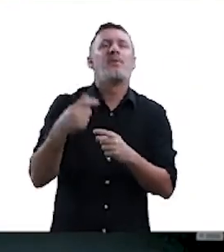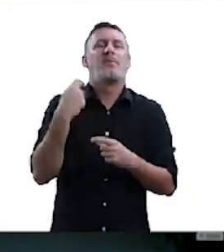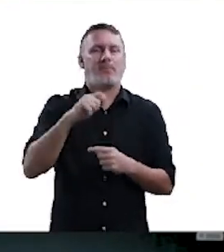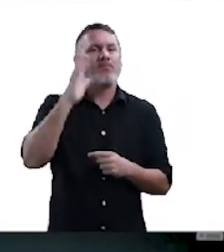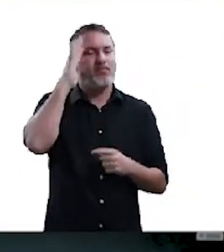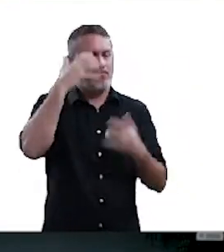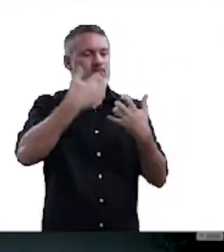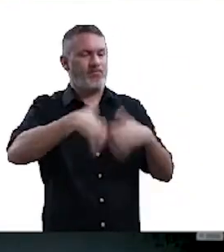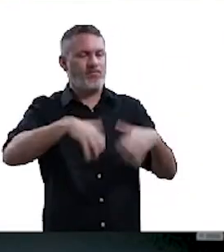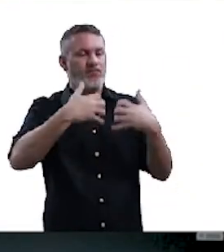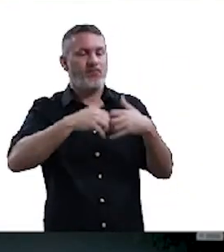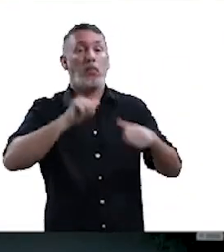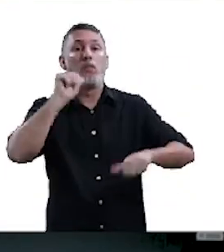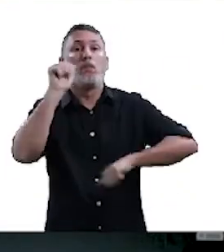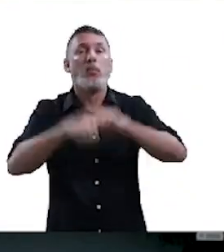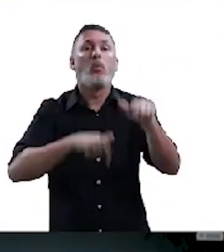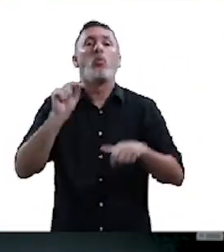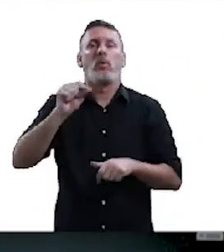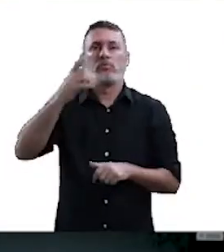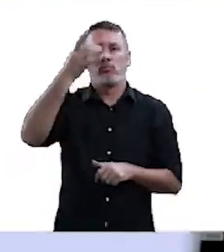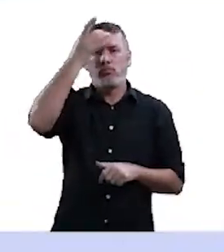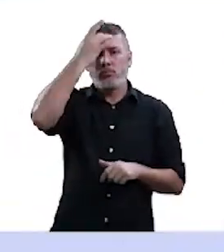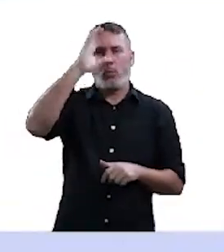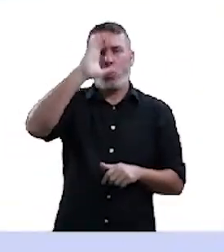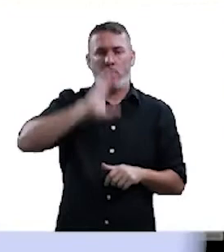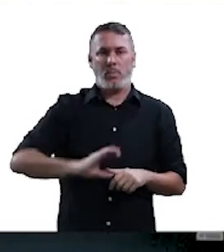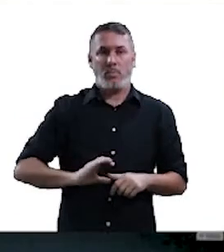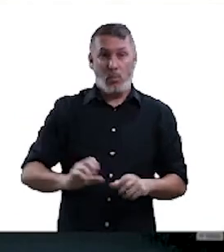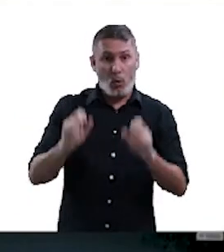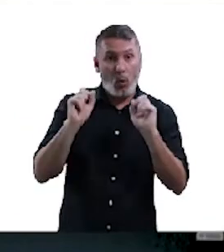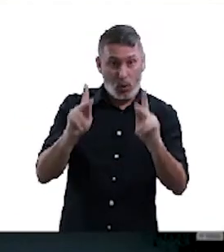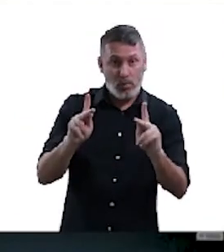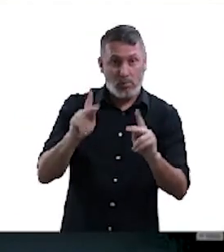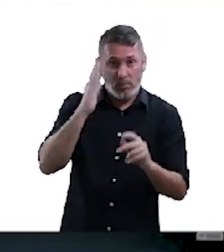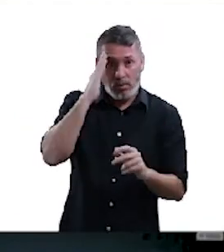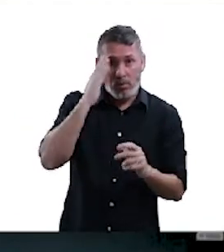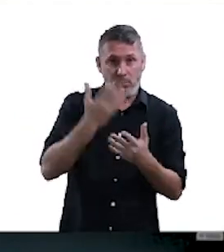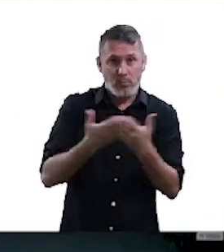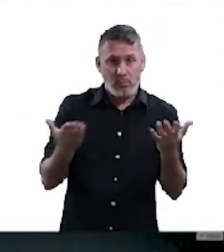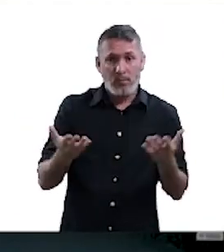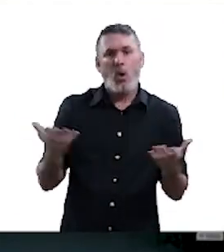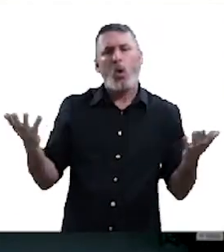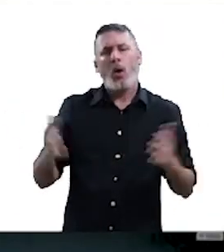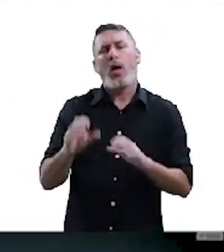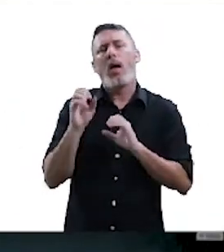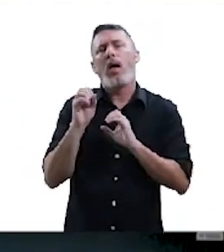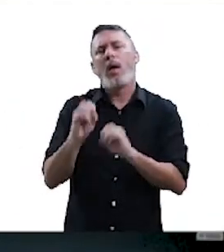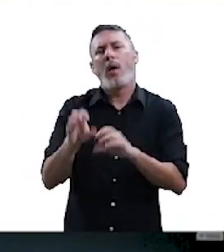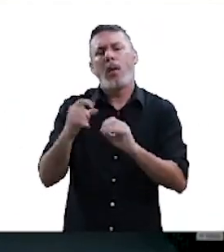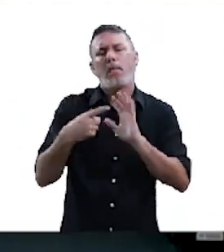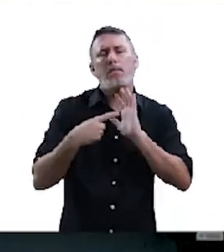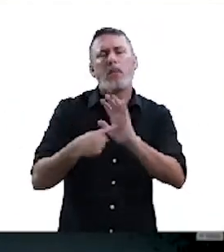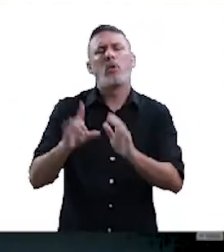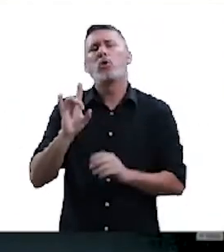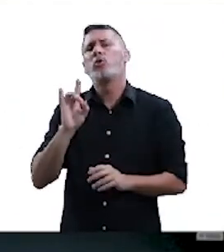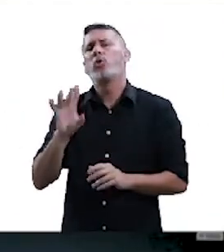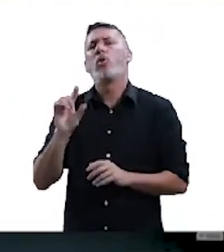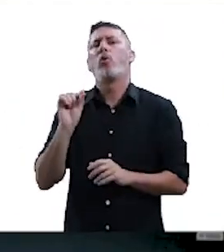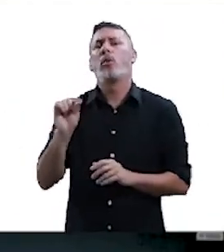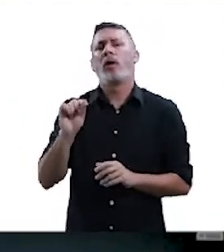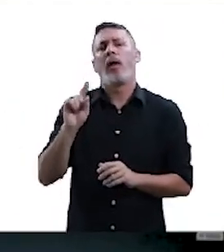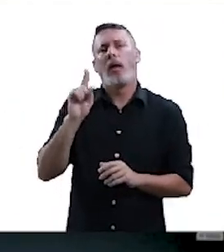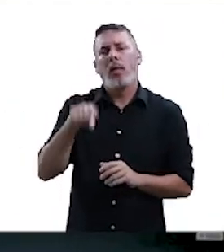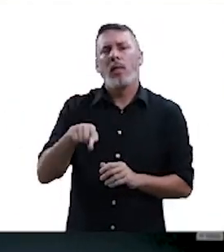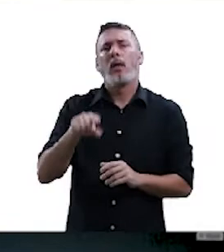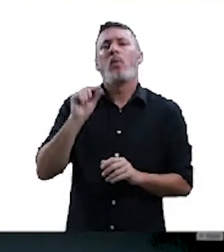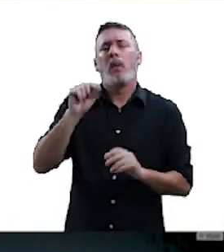repensar comportamentos. Perfeito, queridos! O que nós temos nessa aula é apenas para apresentar para vocês o que